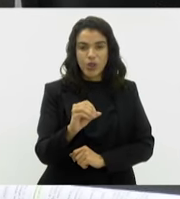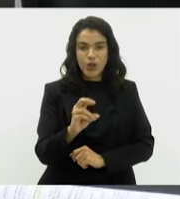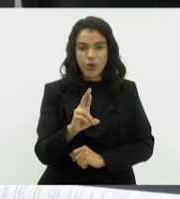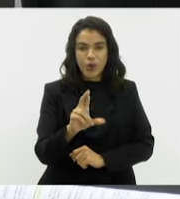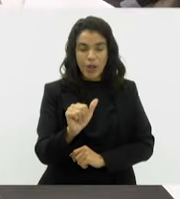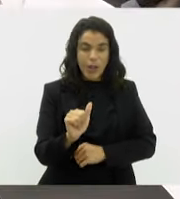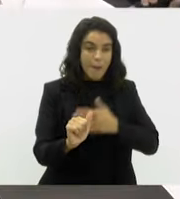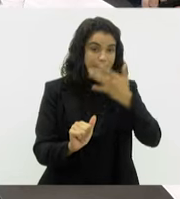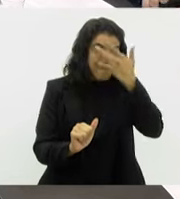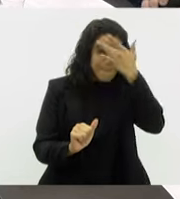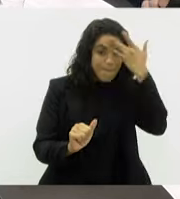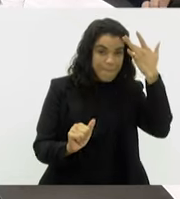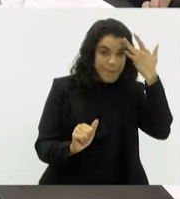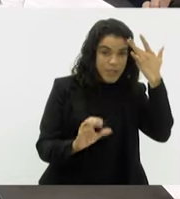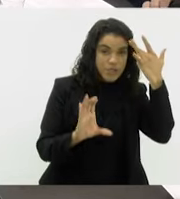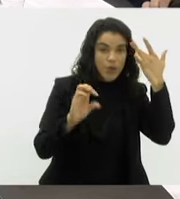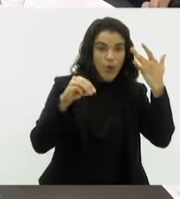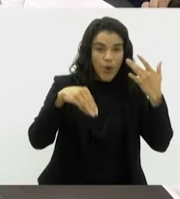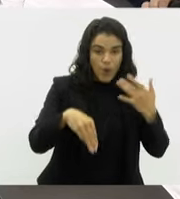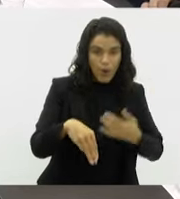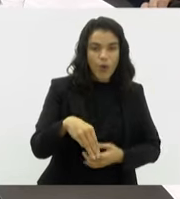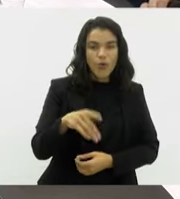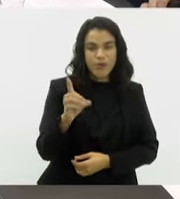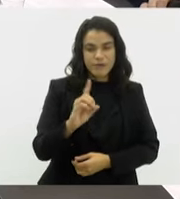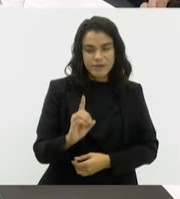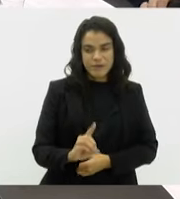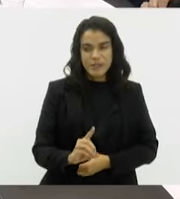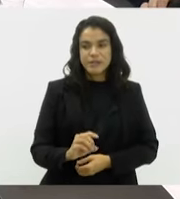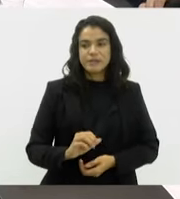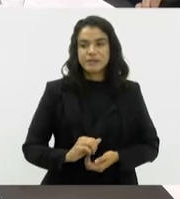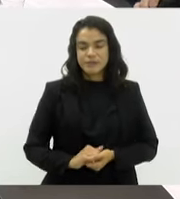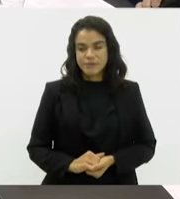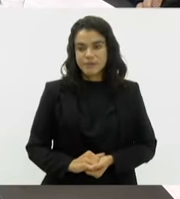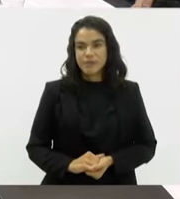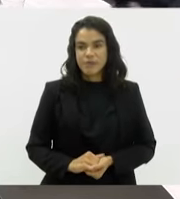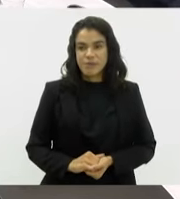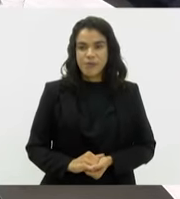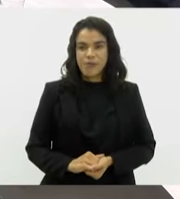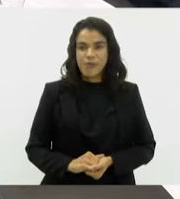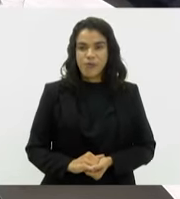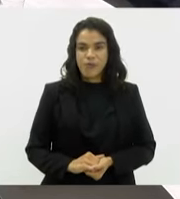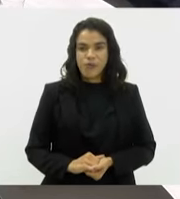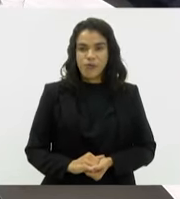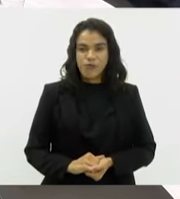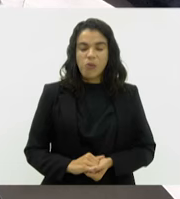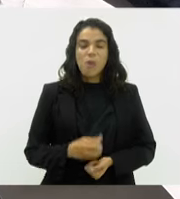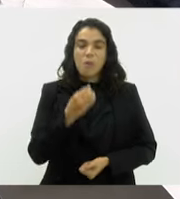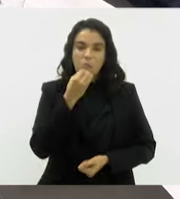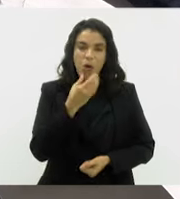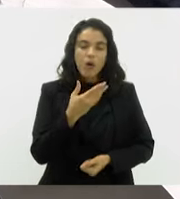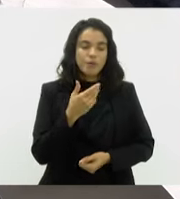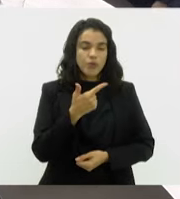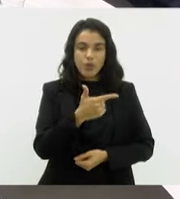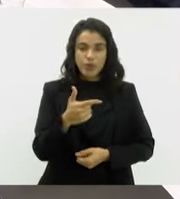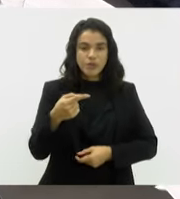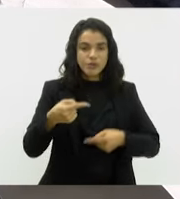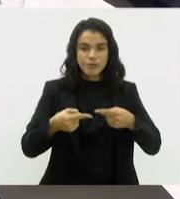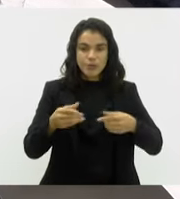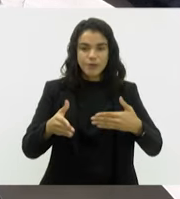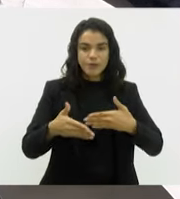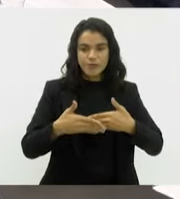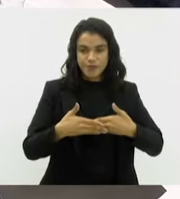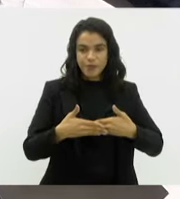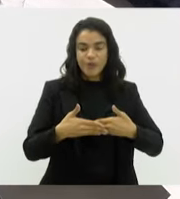É, pessoas com. Pessoa com deficiência. Perfeito. Pessoas com. Então, não observação. Havendo, não havendo o que queira discutir,